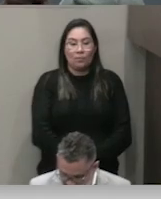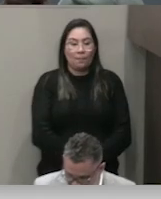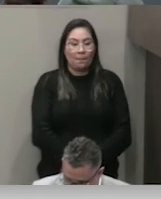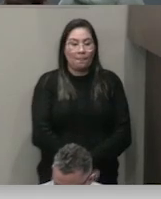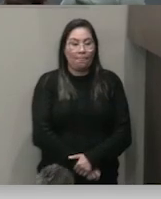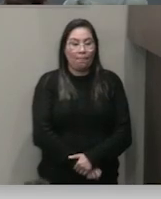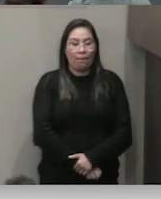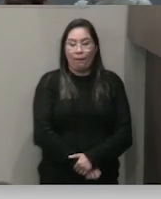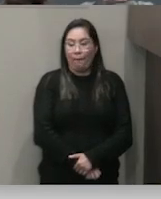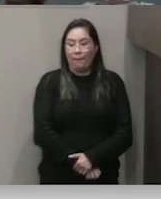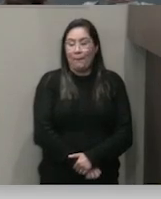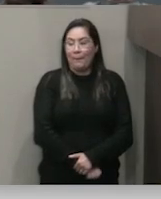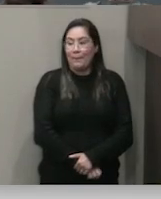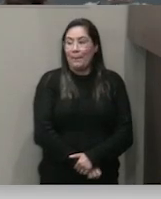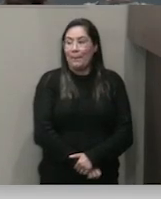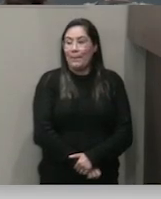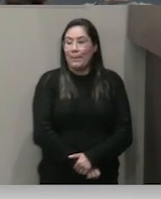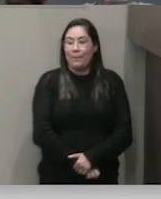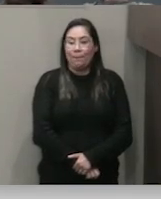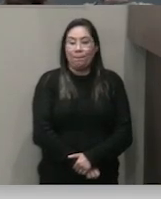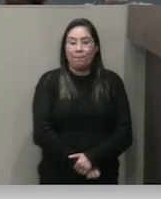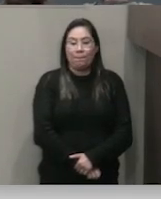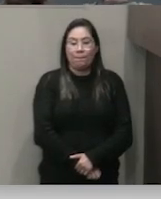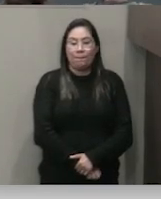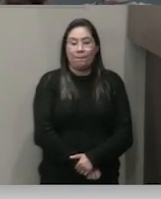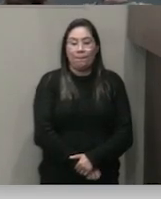Obrigado, vereador Ronaldo. Iriel Saquete.